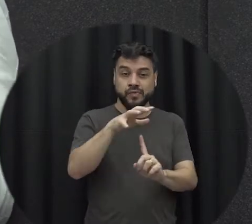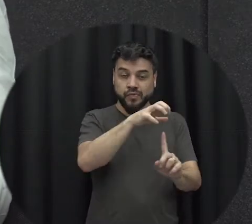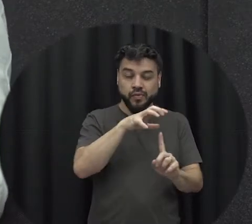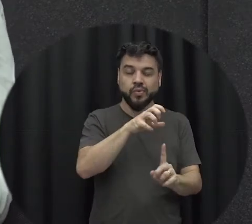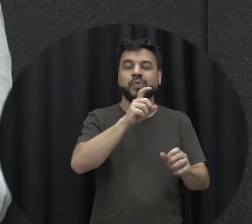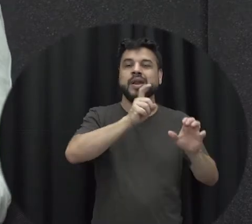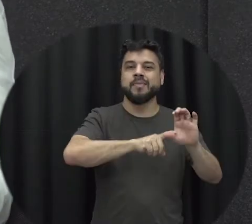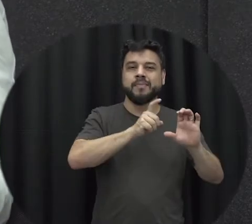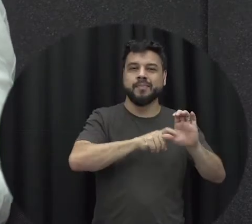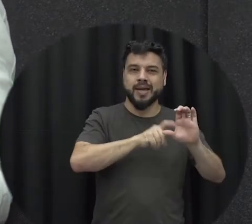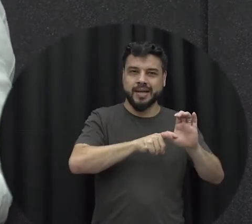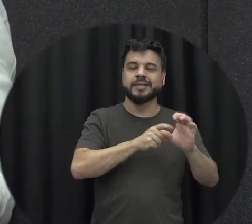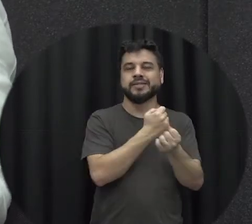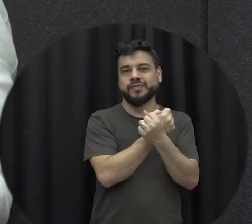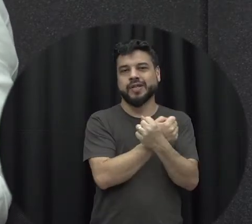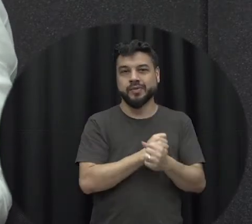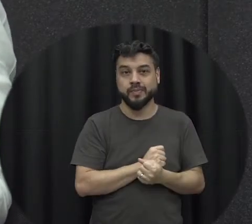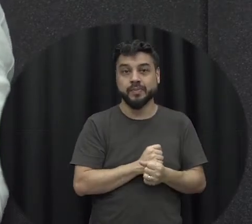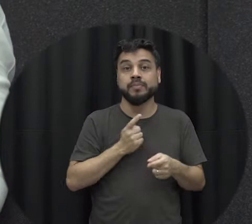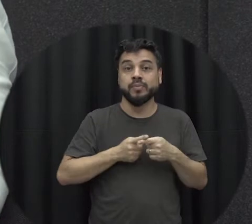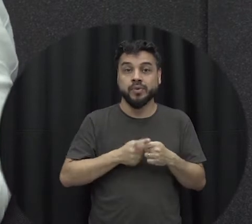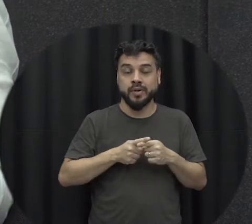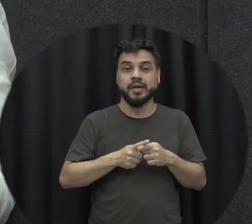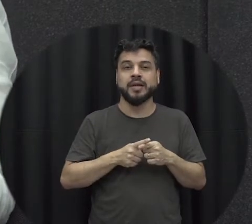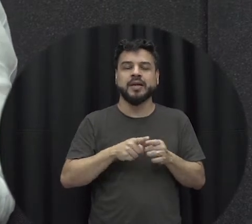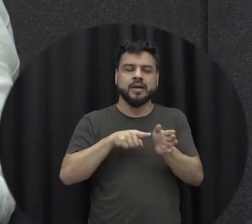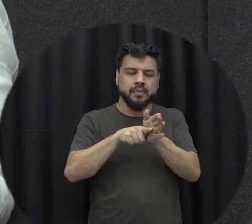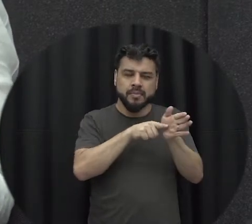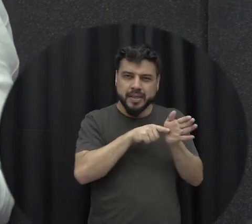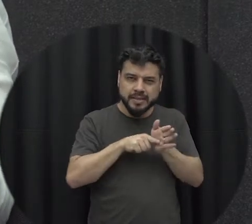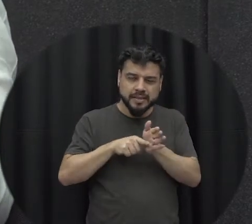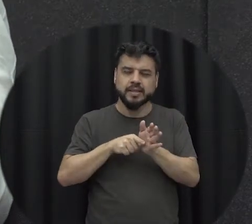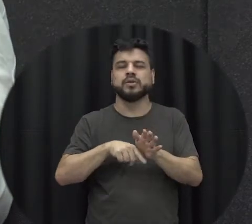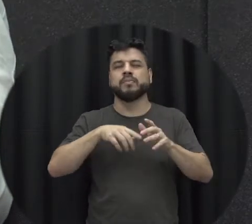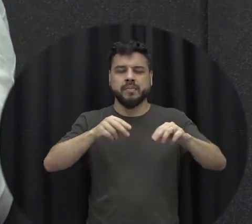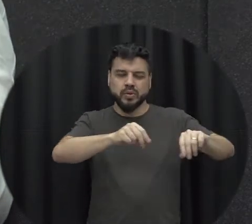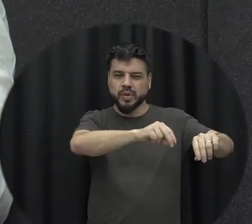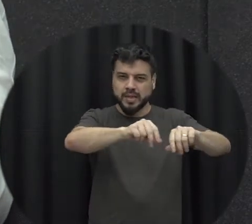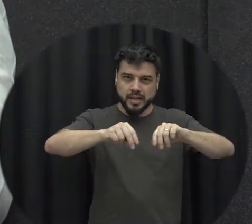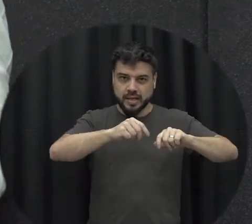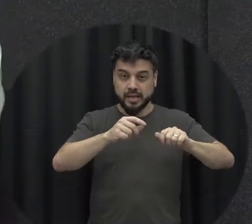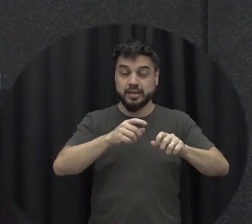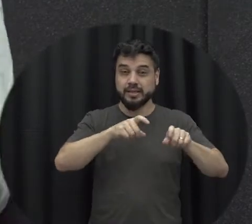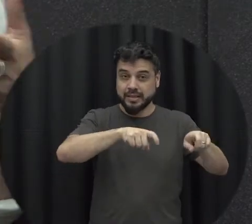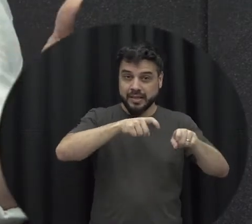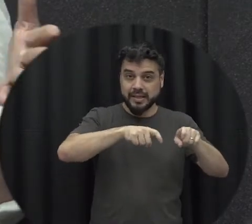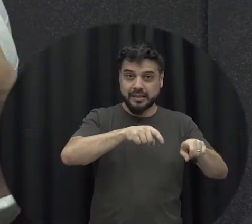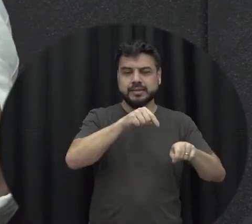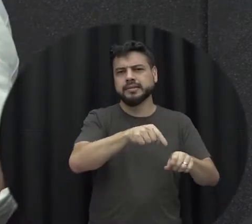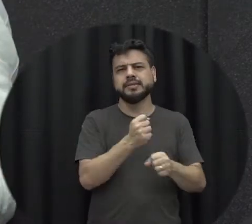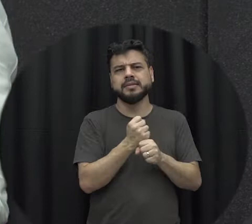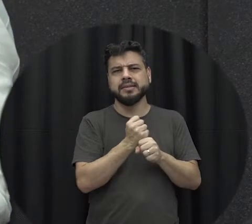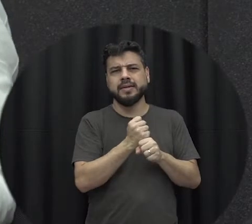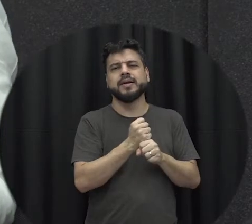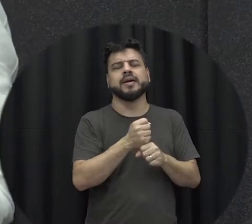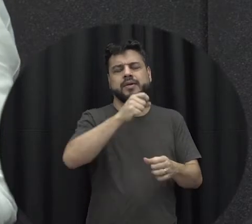né? Isso é esperado porque o solo que a gente trabalha, e a maioria dos solos agrícolas, eles já tem anos, né,